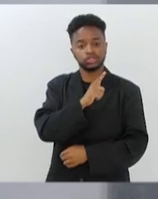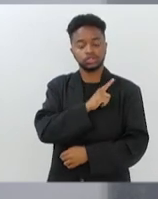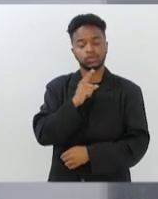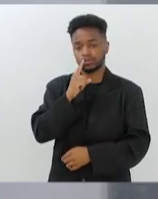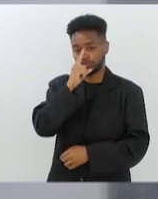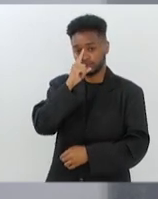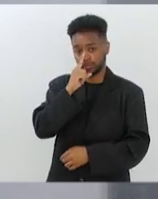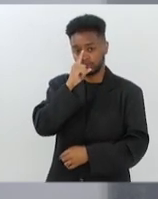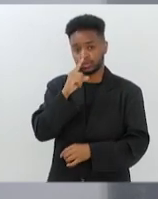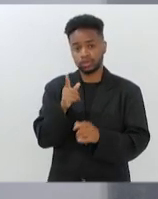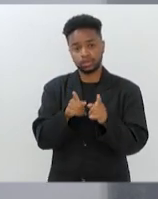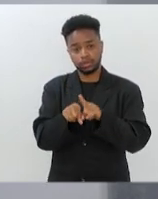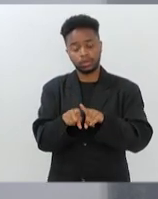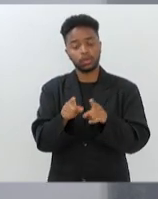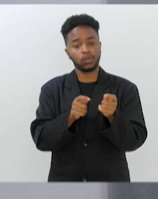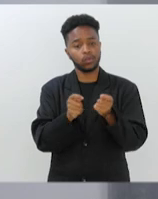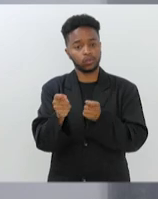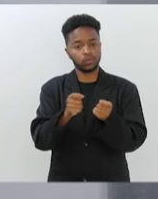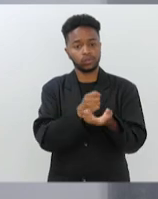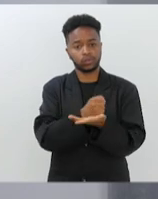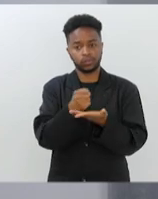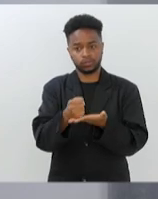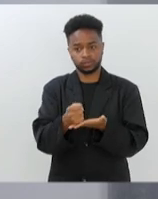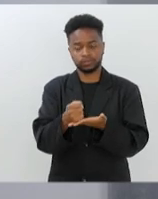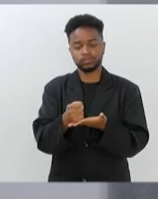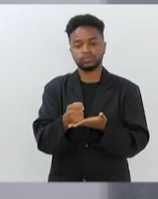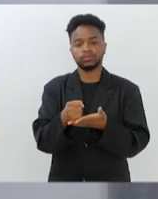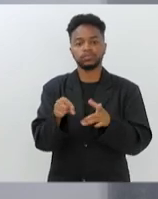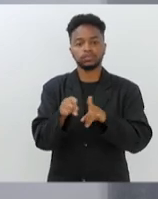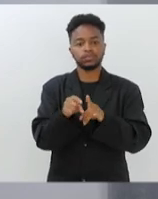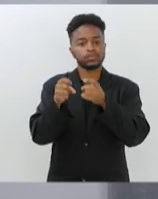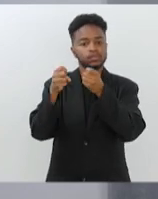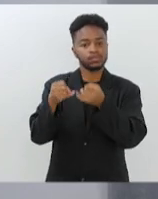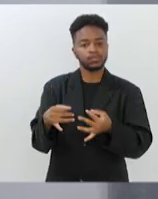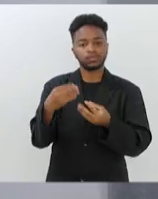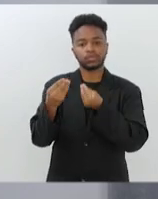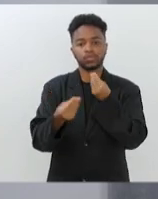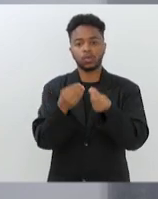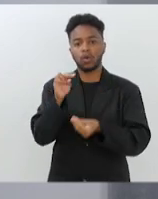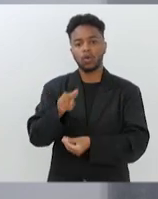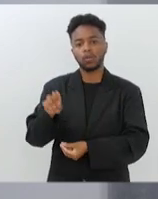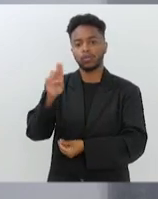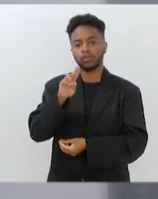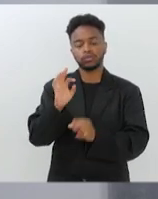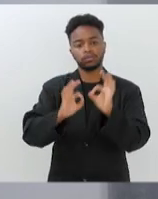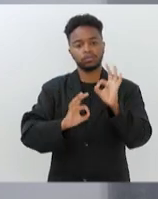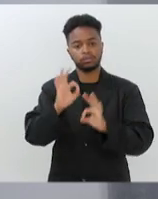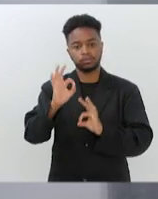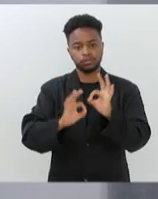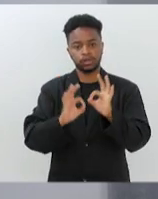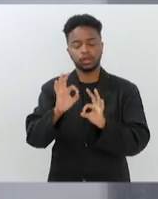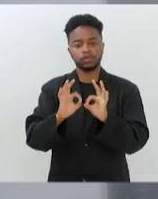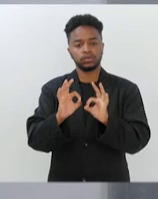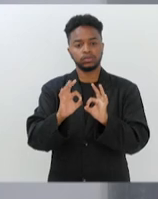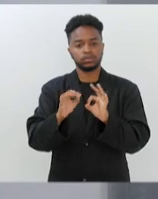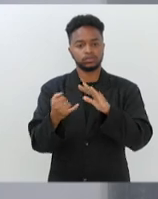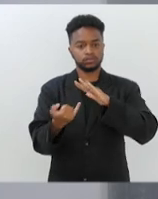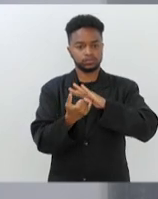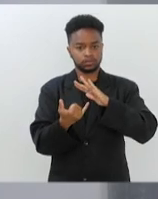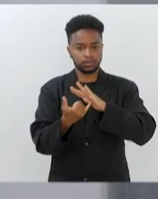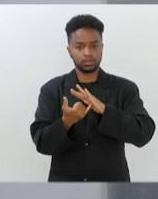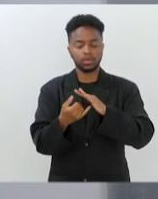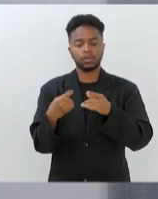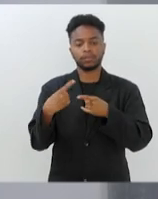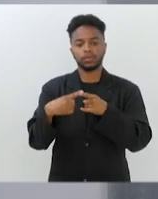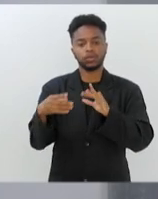controle prévio dessas contratações além da explicação da forma de utilização do plano de integridade da instituição em que são